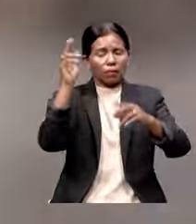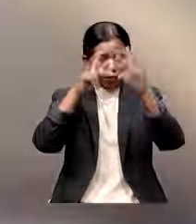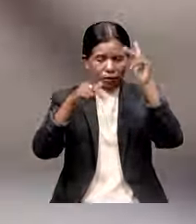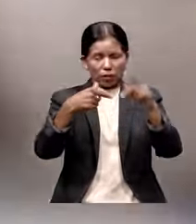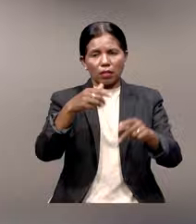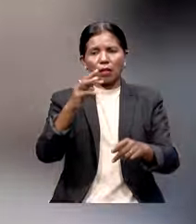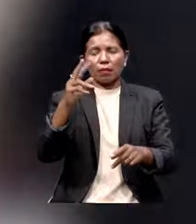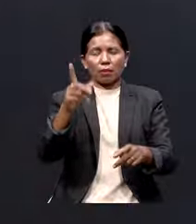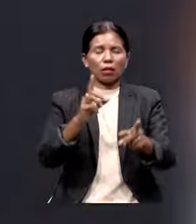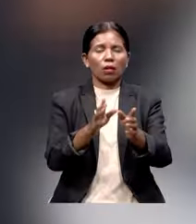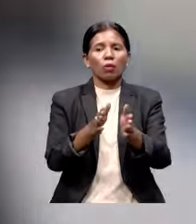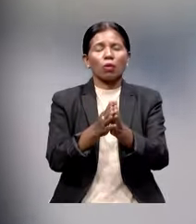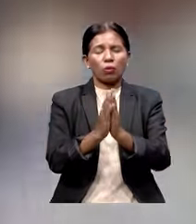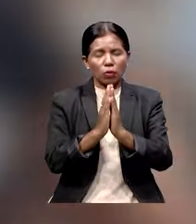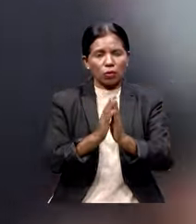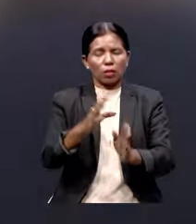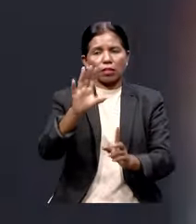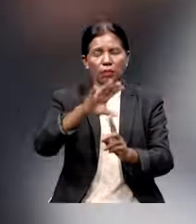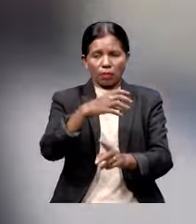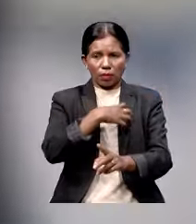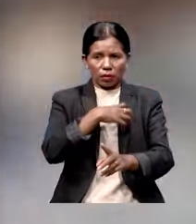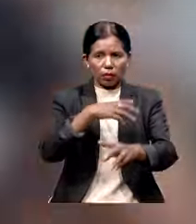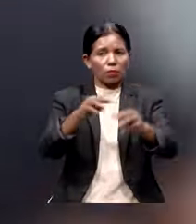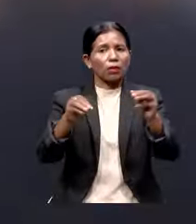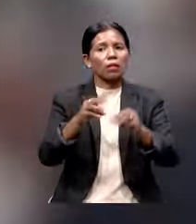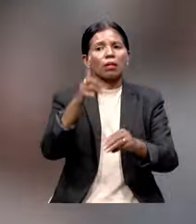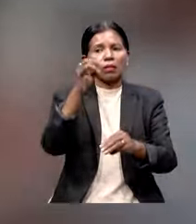GMN tenta confirma o comandante penitele municipio dili,